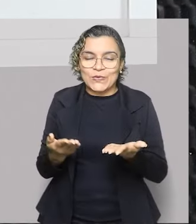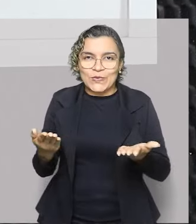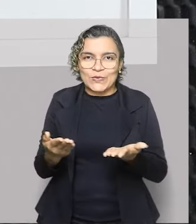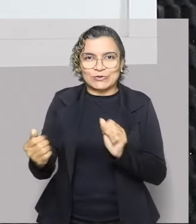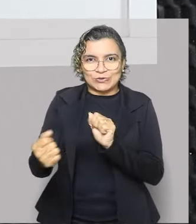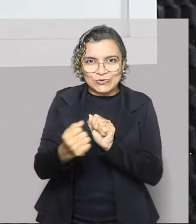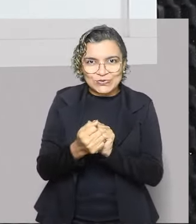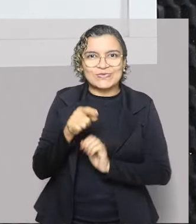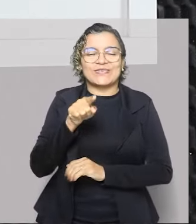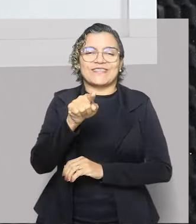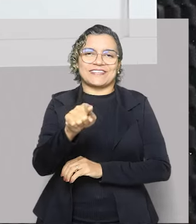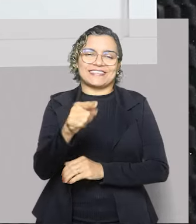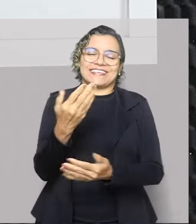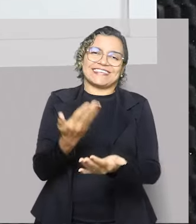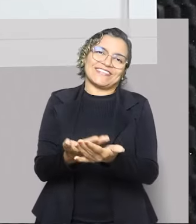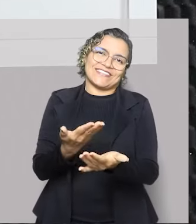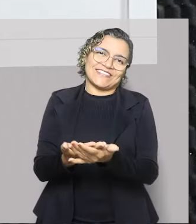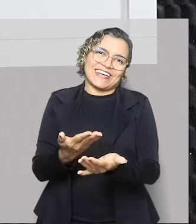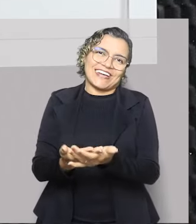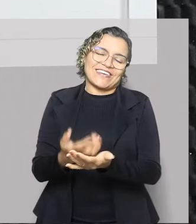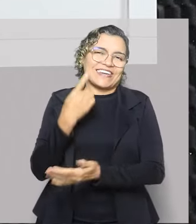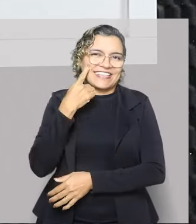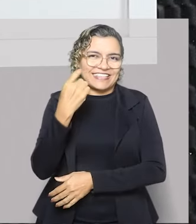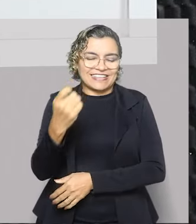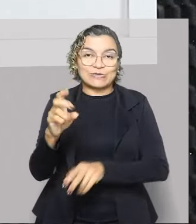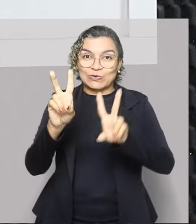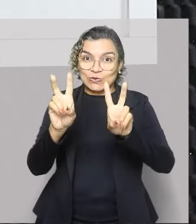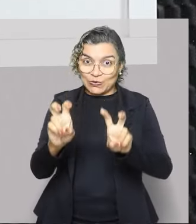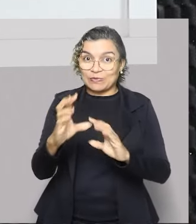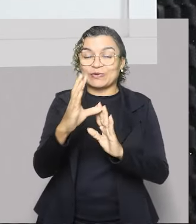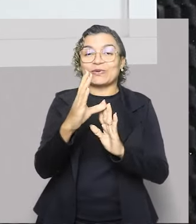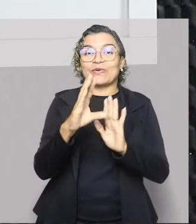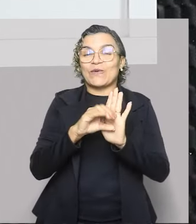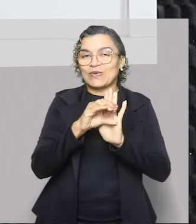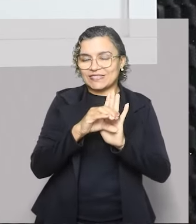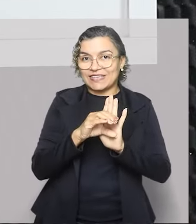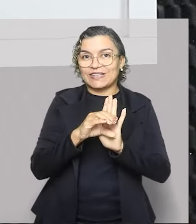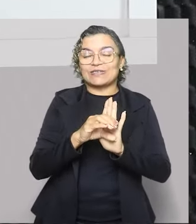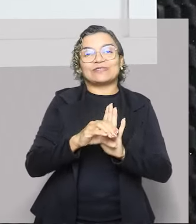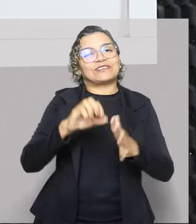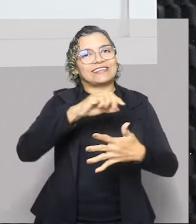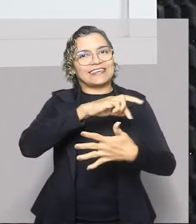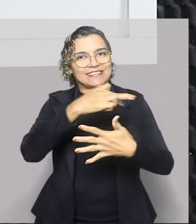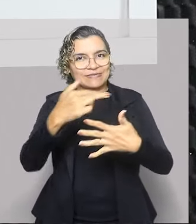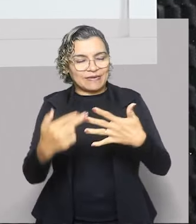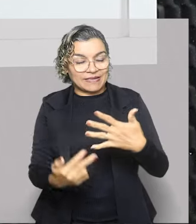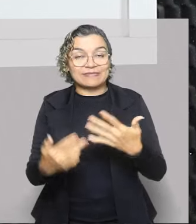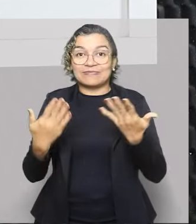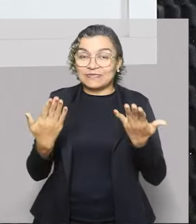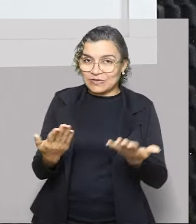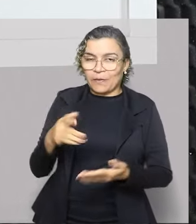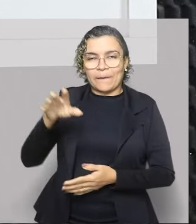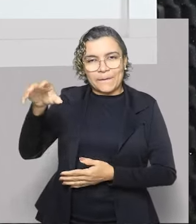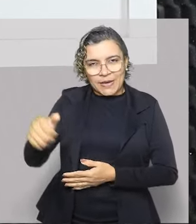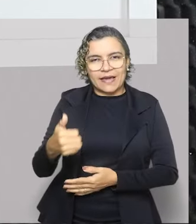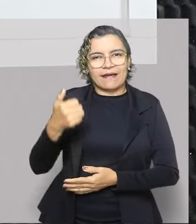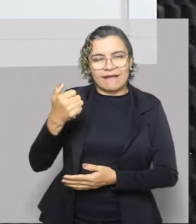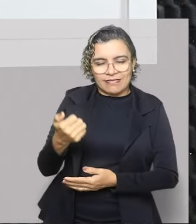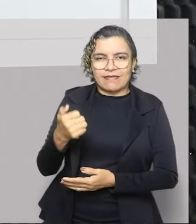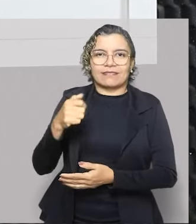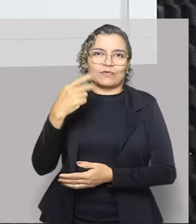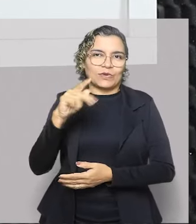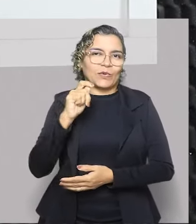vocês ter uma aula super interessante sobre o conceito de espécies então por favor pega aí a tua a tua caneta